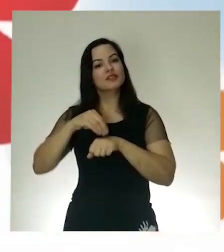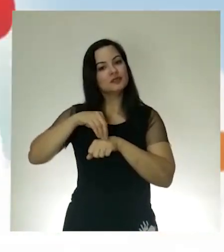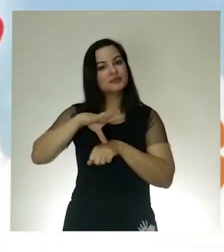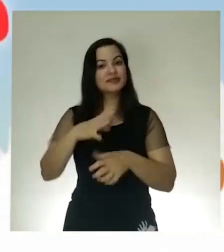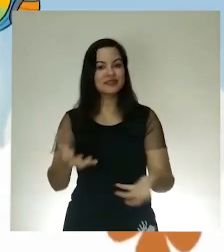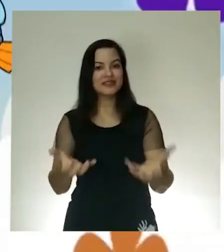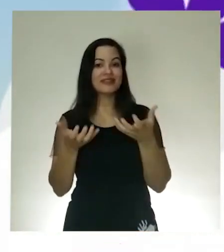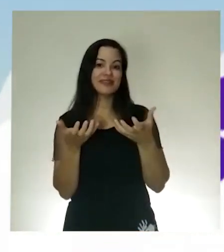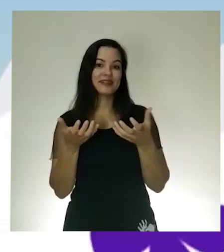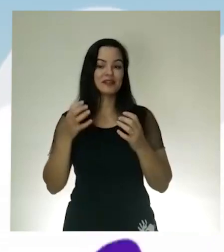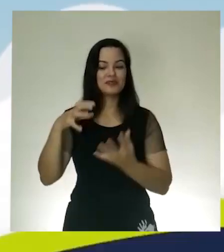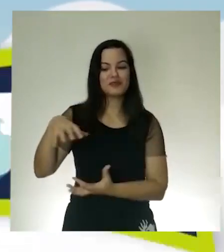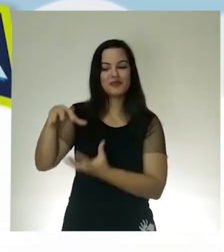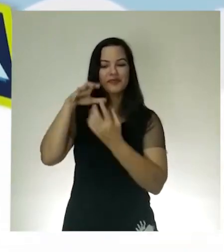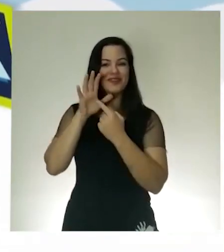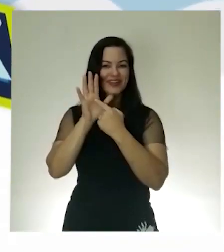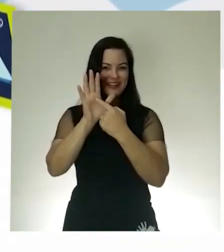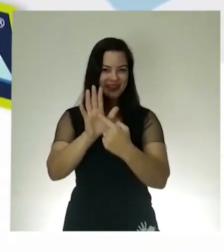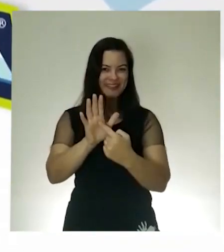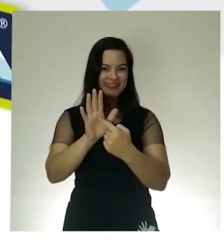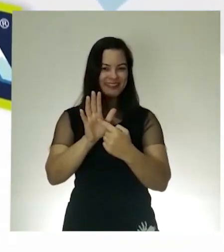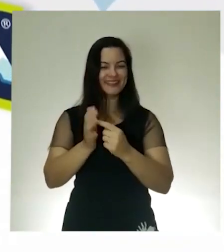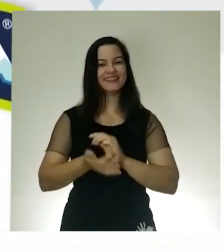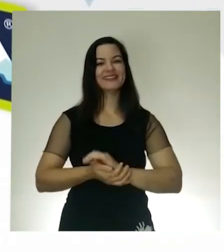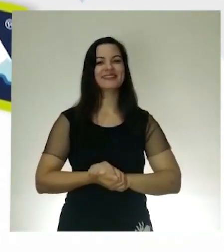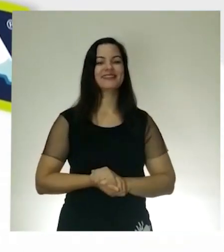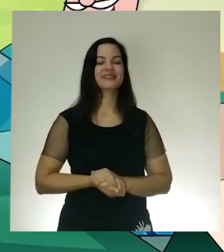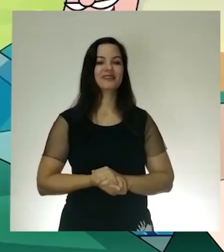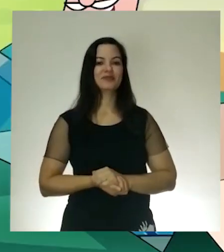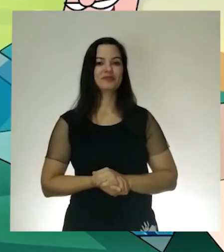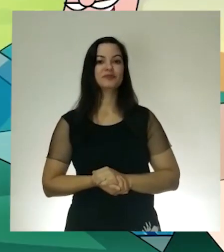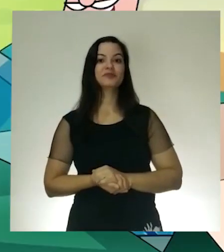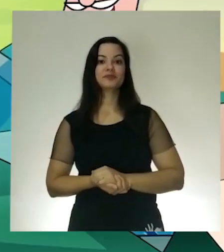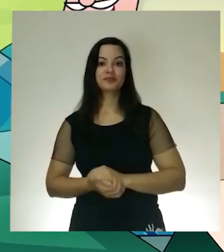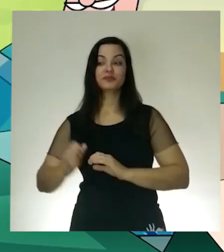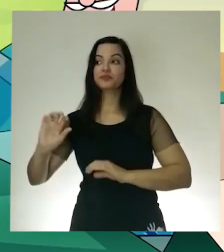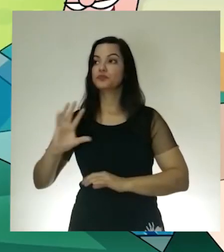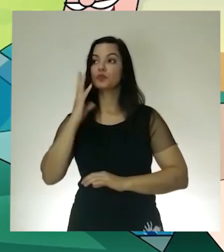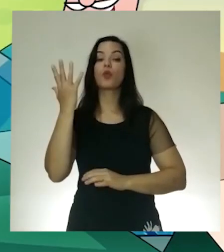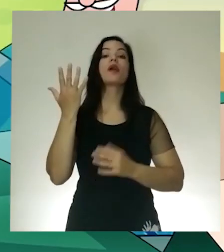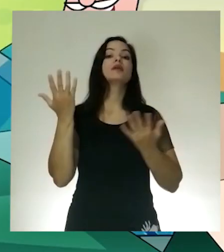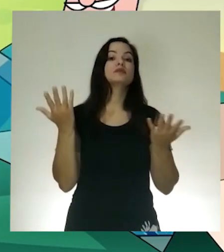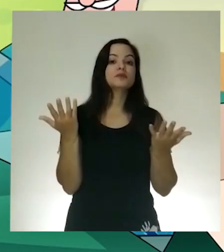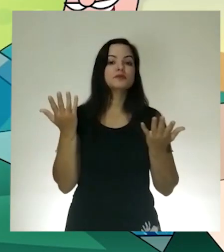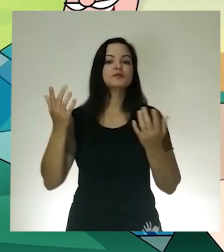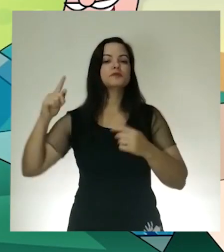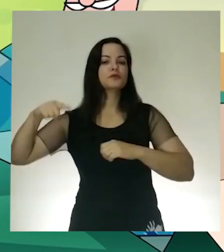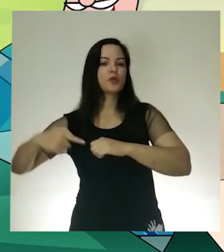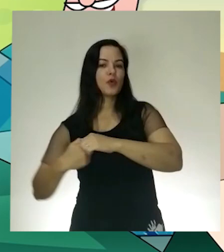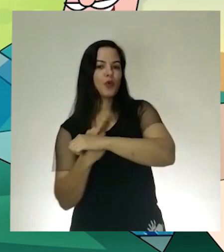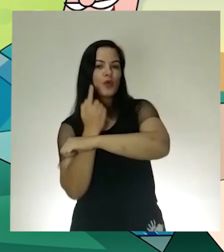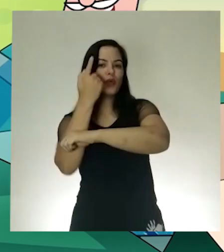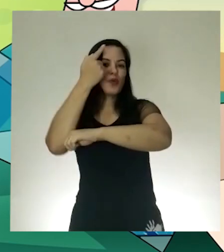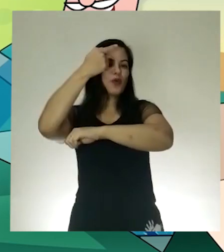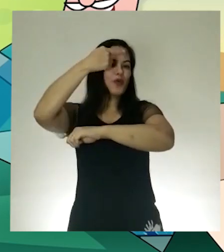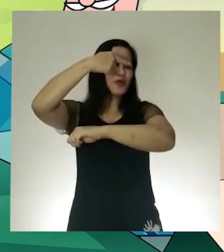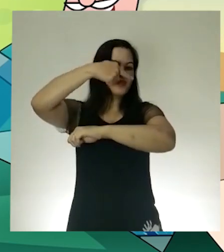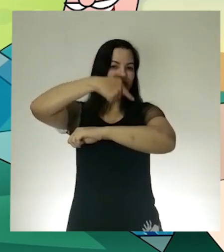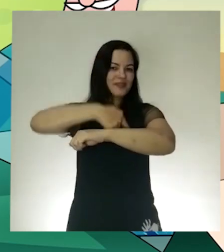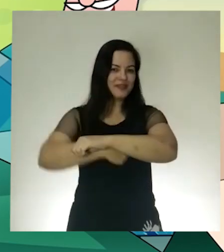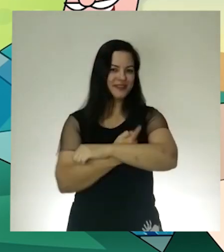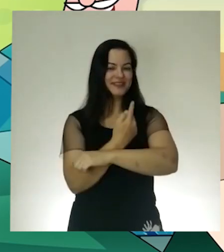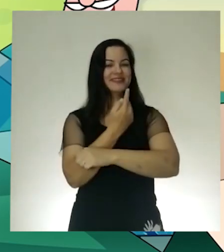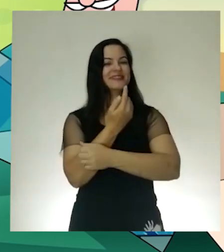queremos uma pista, a Pop diz qual é. O caso dos